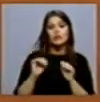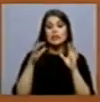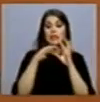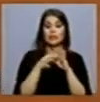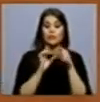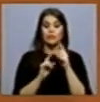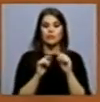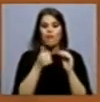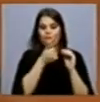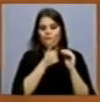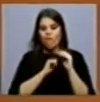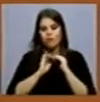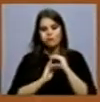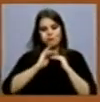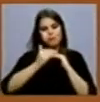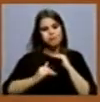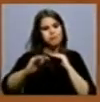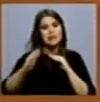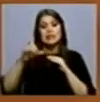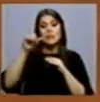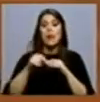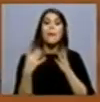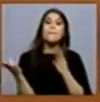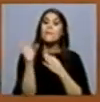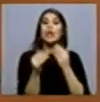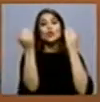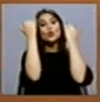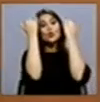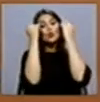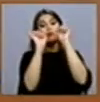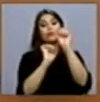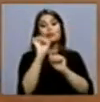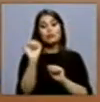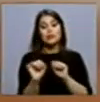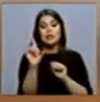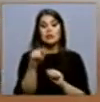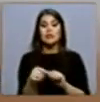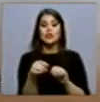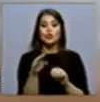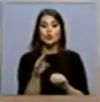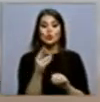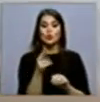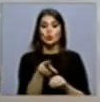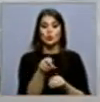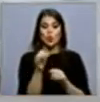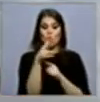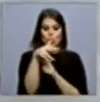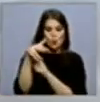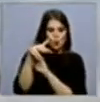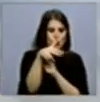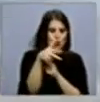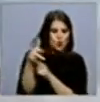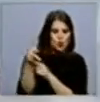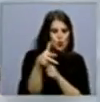Grande Mancha Vermelha, desta tempestade. Mas, para além destes dados da Grande Mancha Vermelha, a Juno também contou-nos que Júpiter